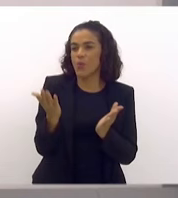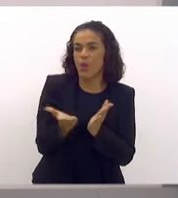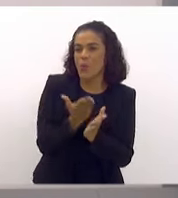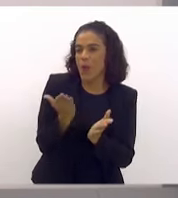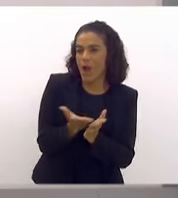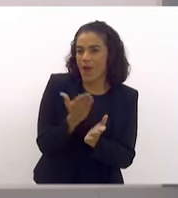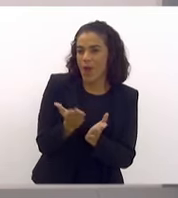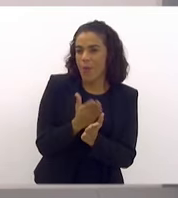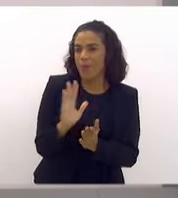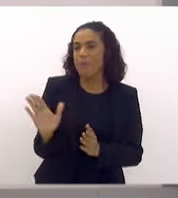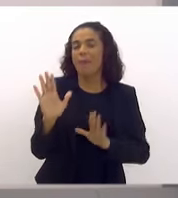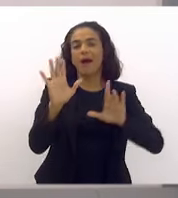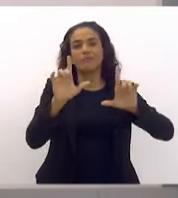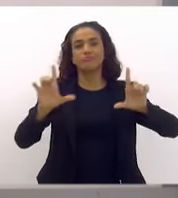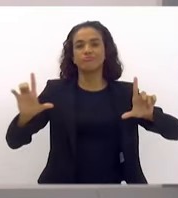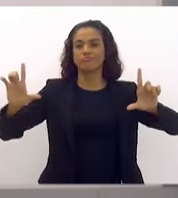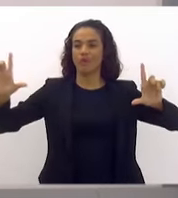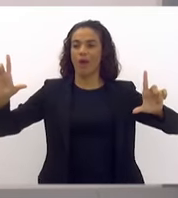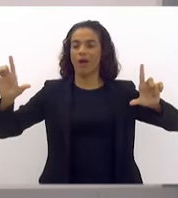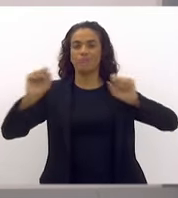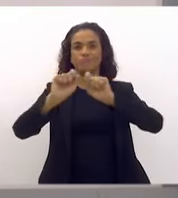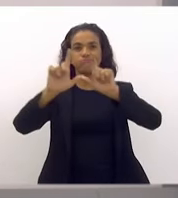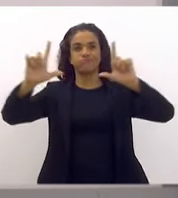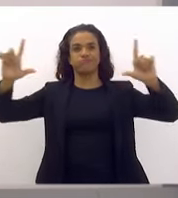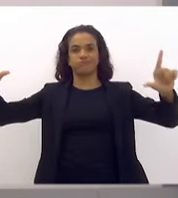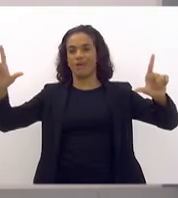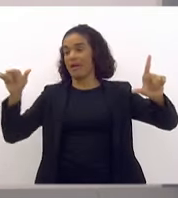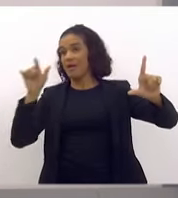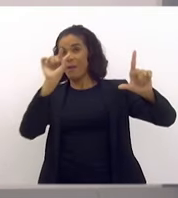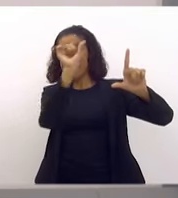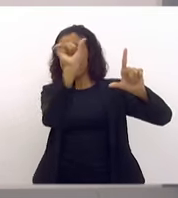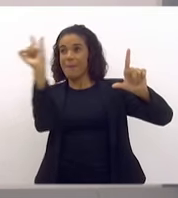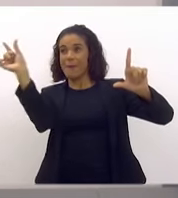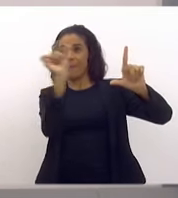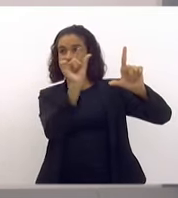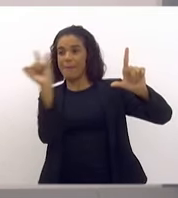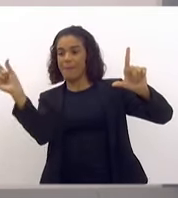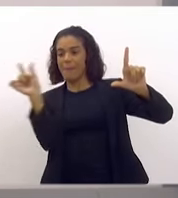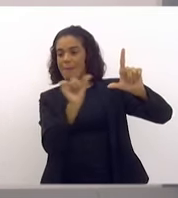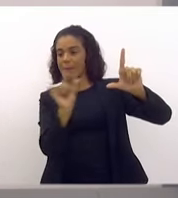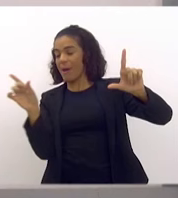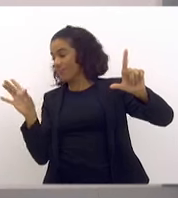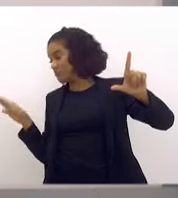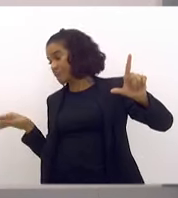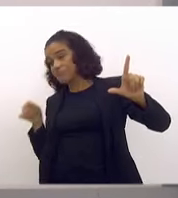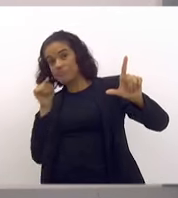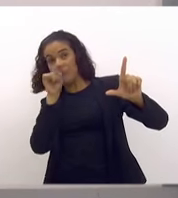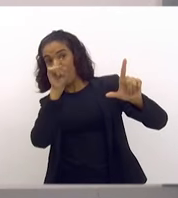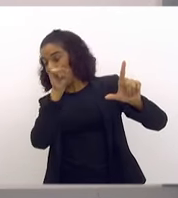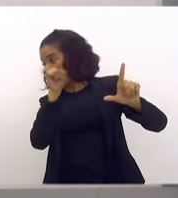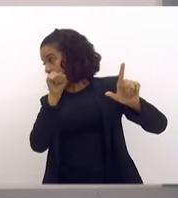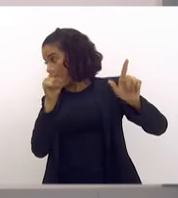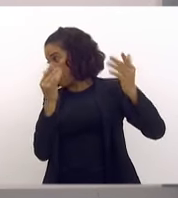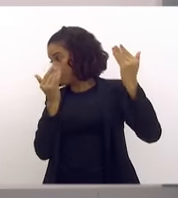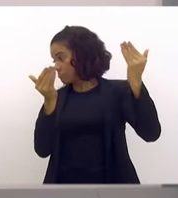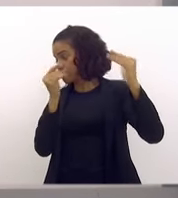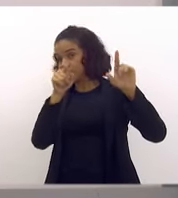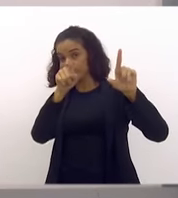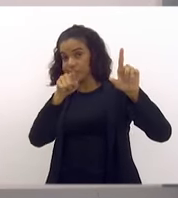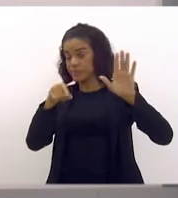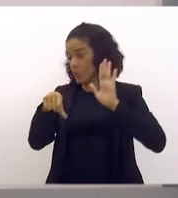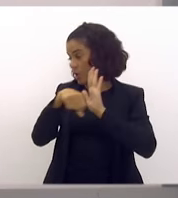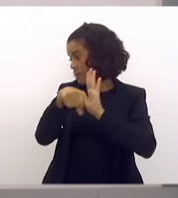fotografia mas o mosaico que ele que eles consideram ali as imagens daqueles que poderiam ser supostos